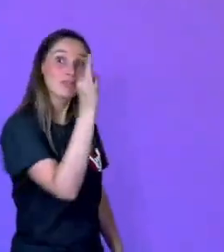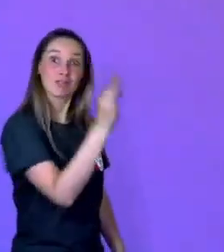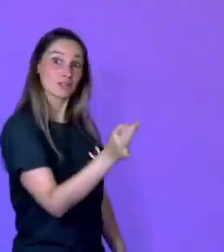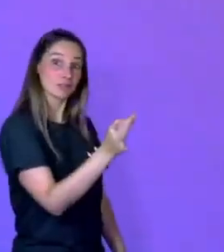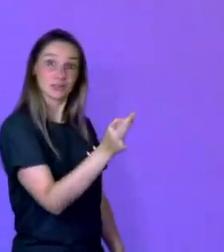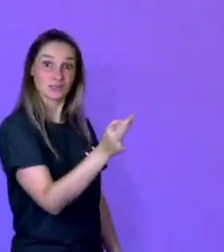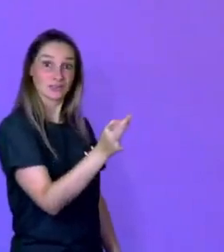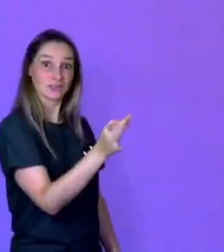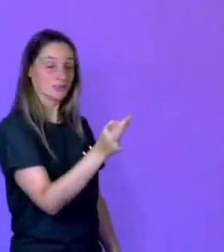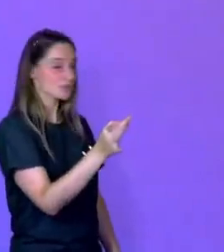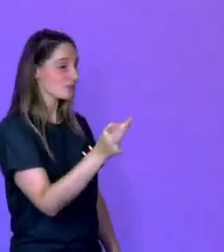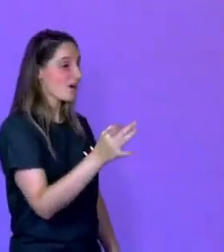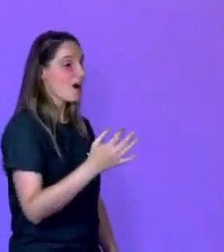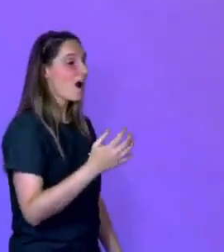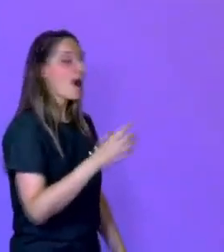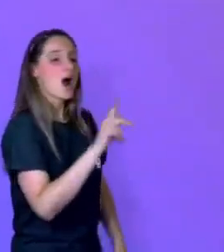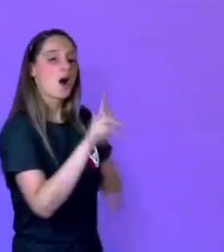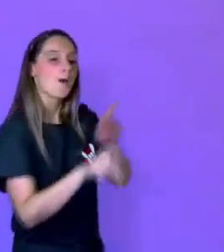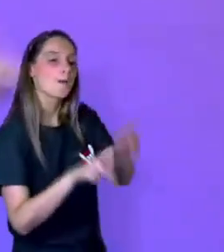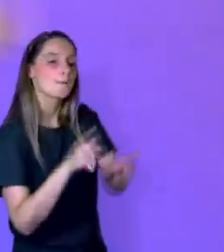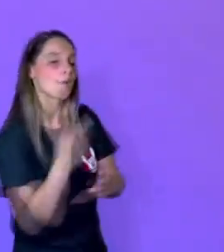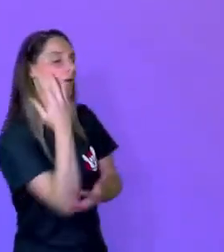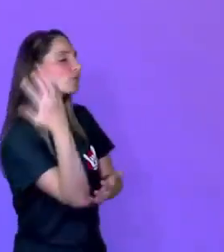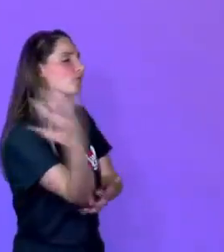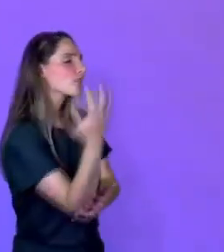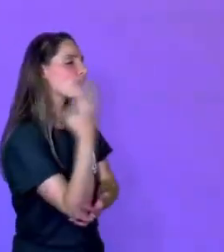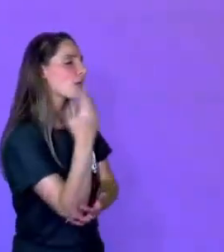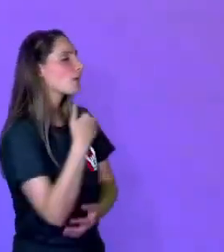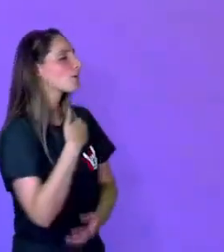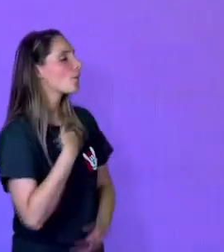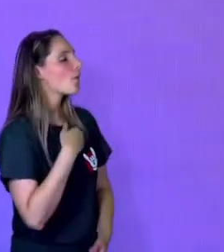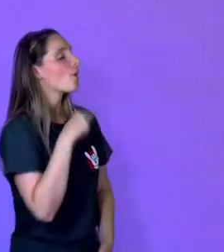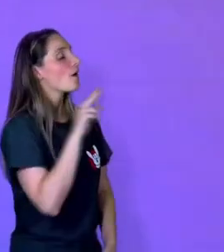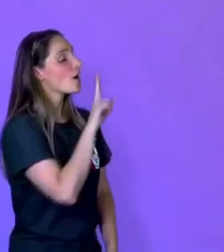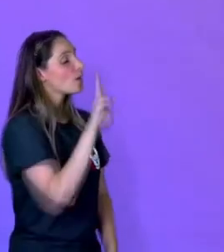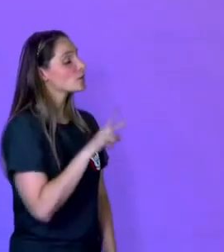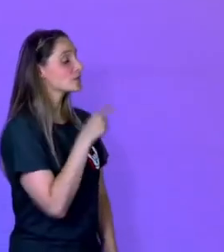ouvi o clamor do meu povo, vou usar você para libertar o meu povo, vou levar você